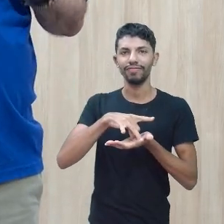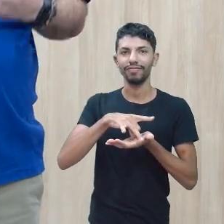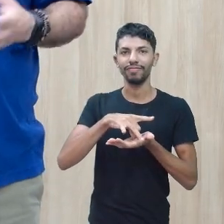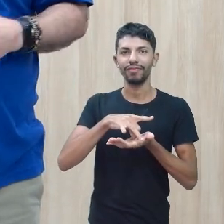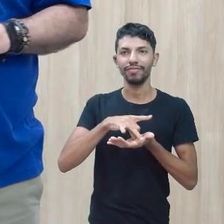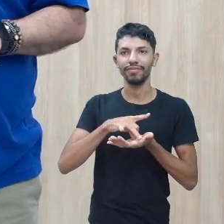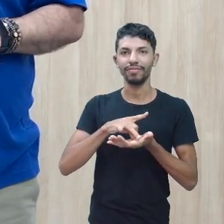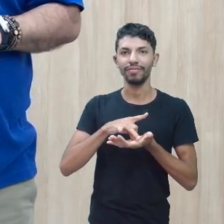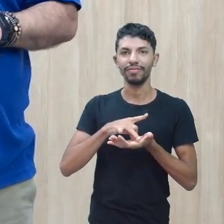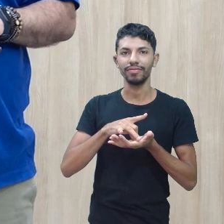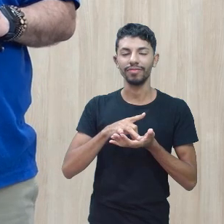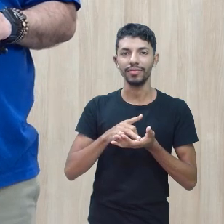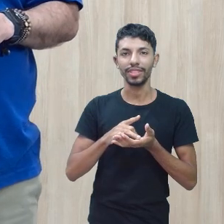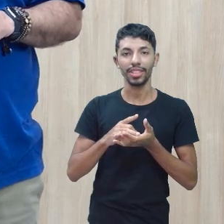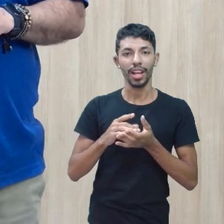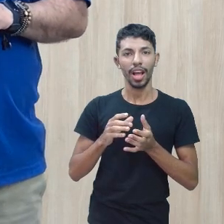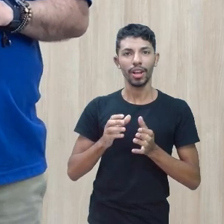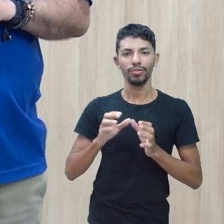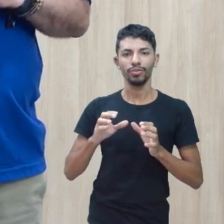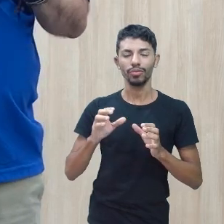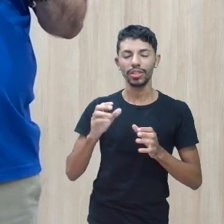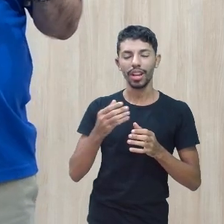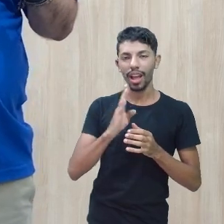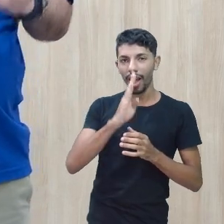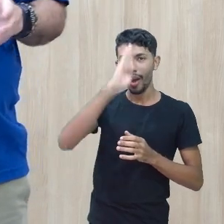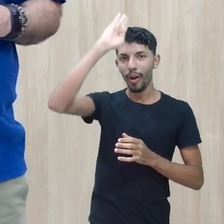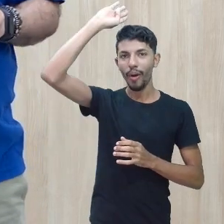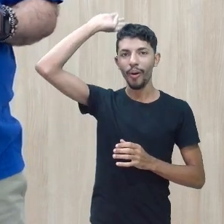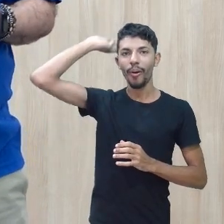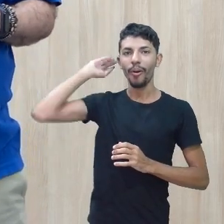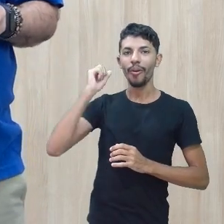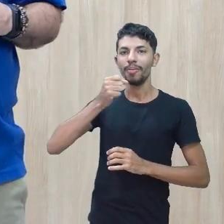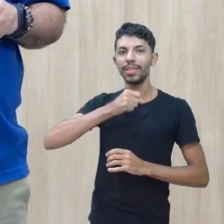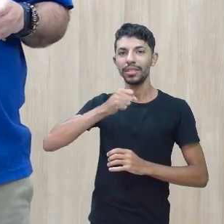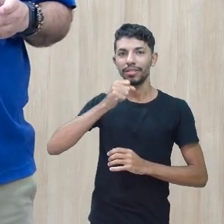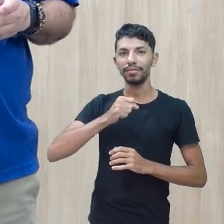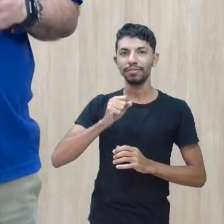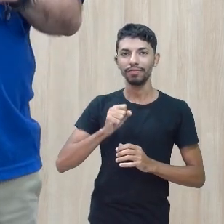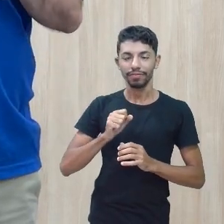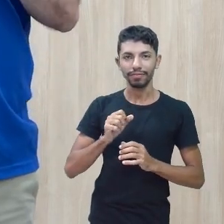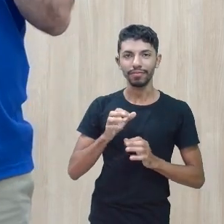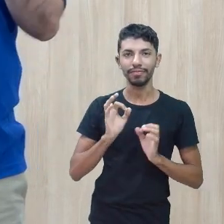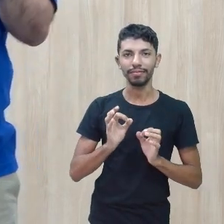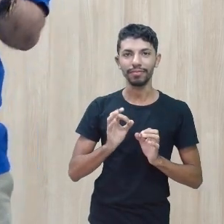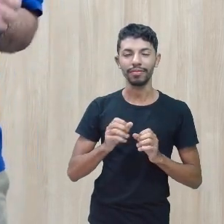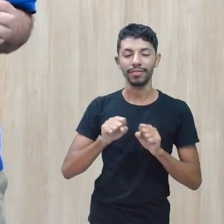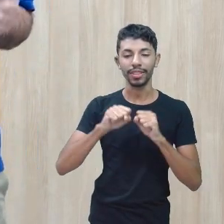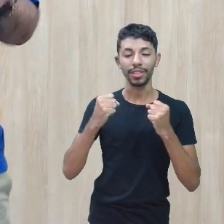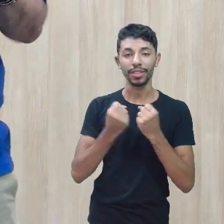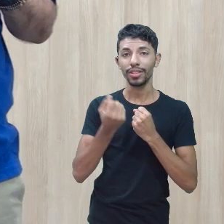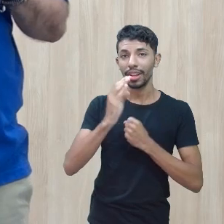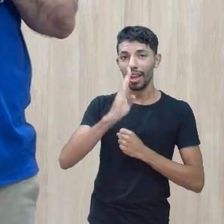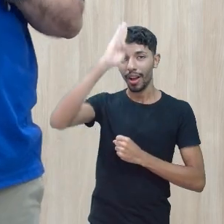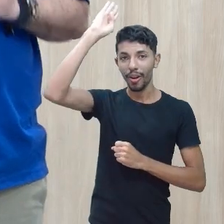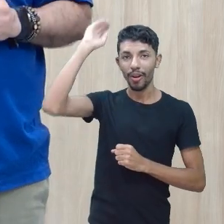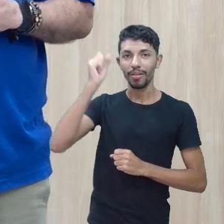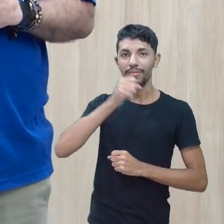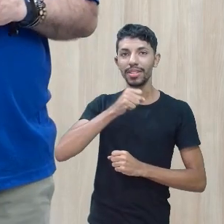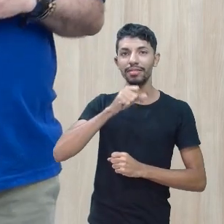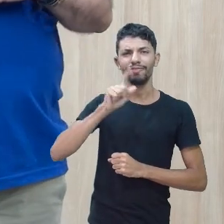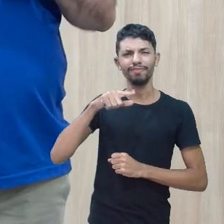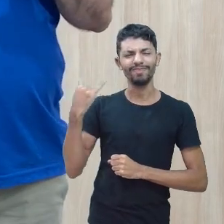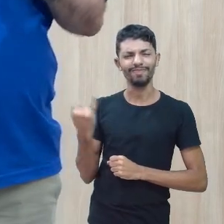na civilização romana antiga. A civilização romana antiga, ela vai ser muito